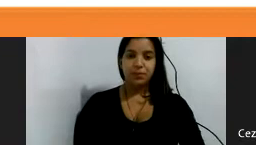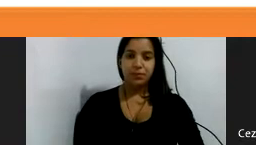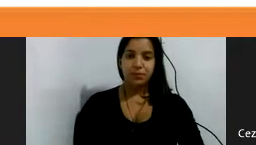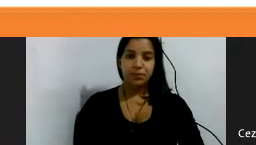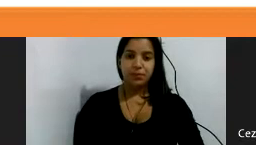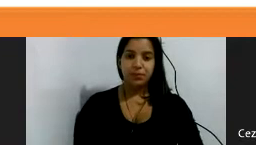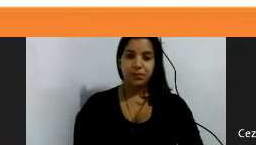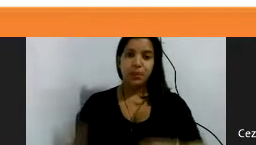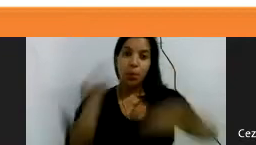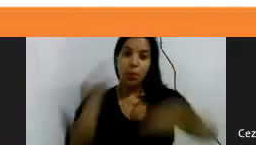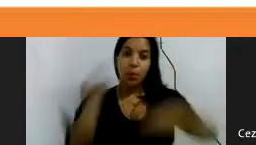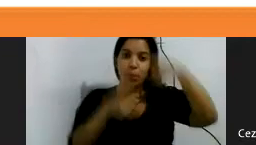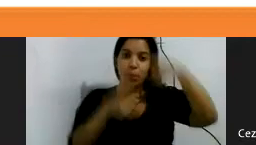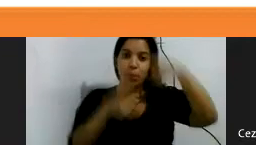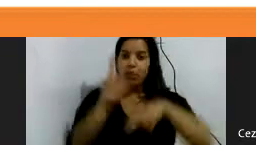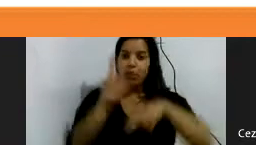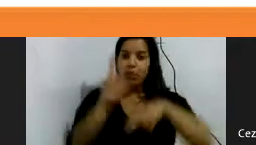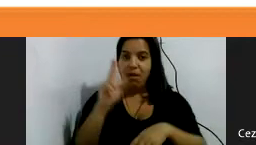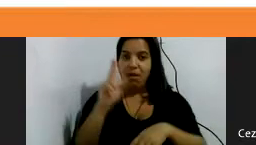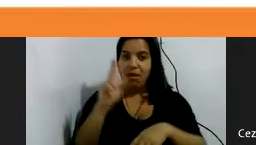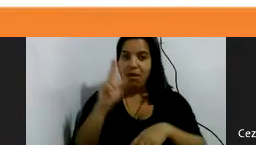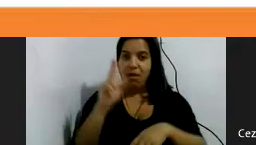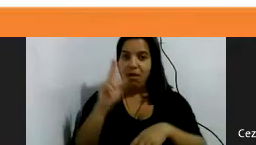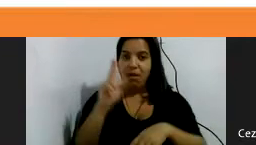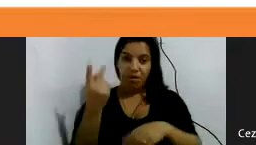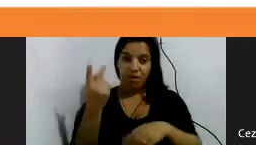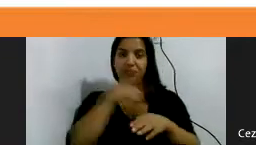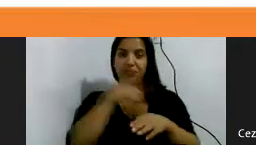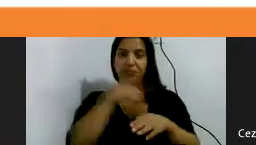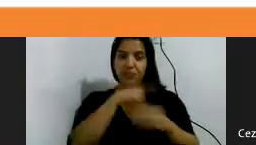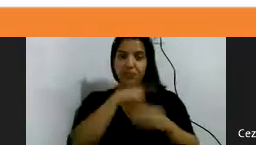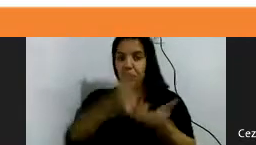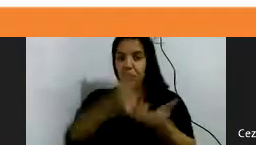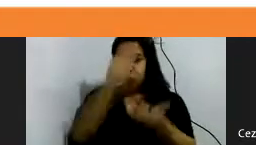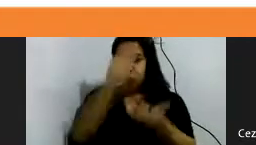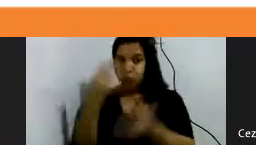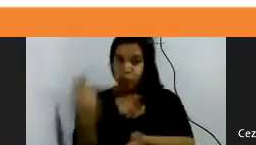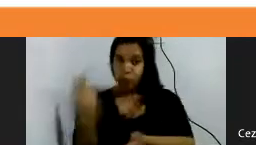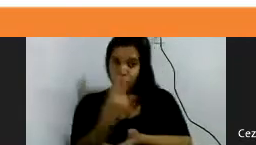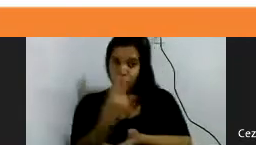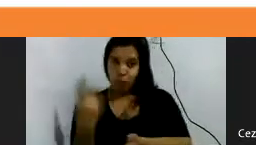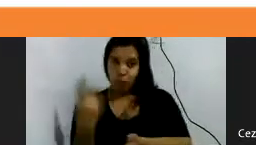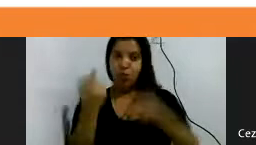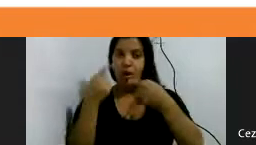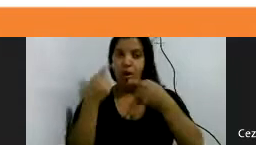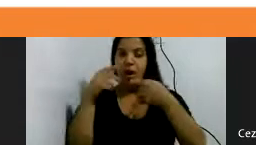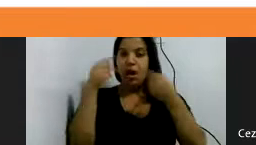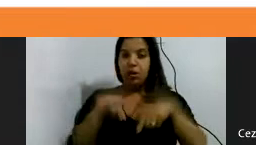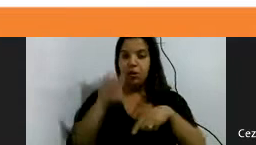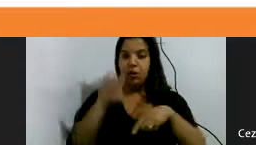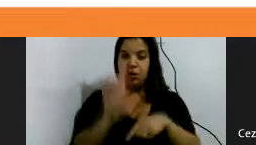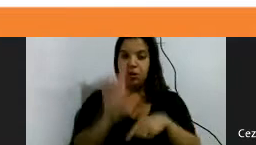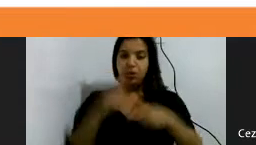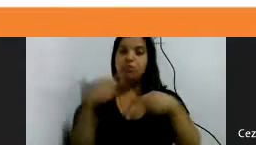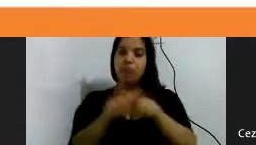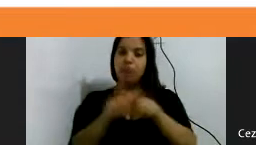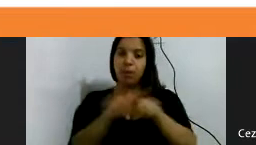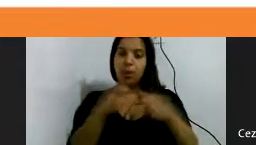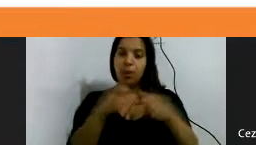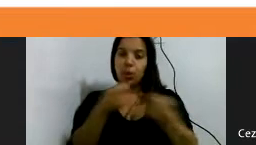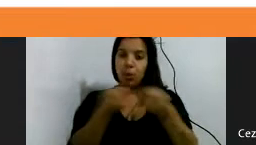E o exame RH? Então, a gente rotula 2 tubos de ensaio, como anti-D e o controle. Então, o